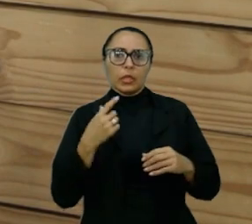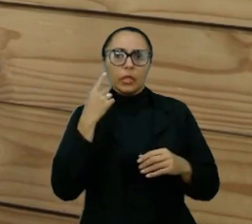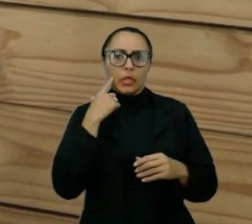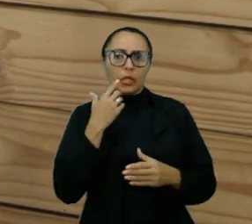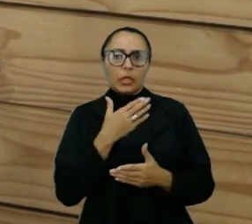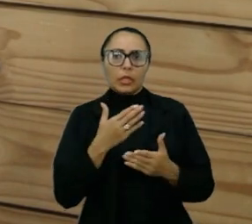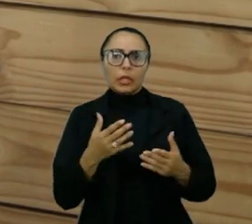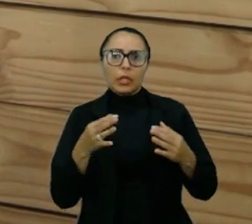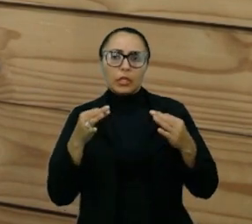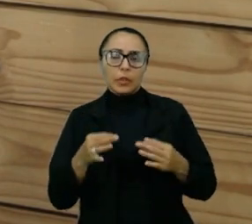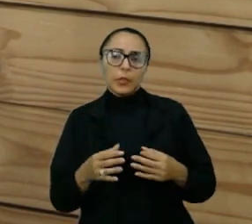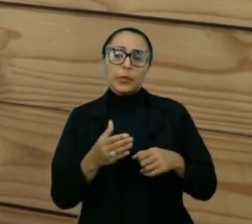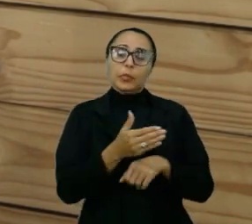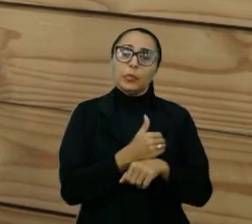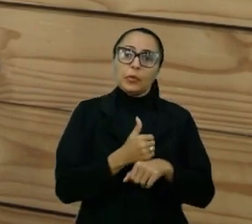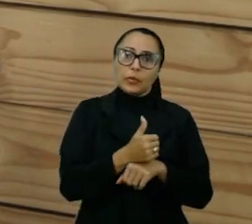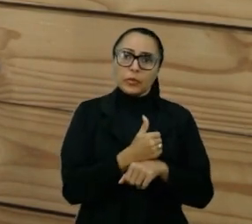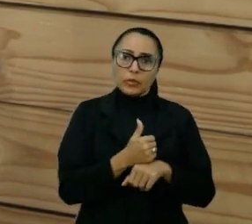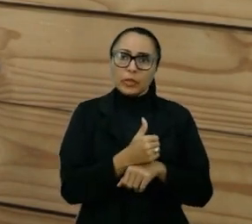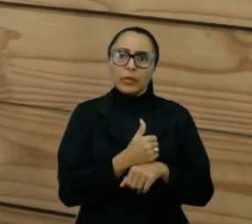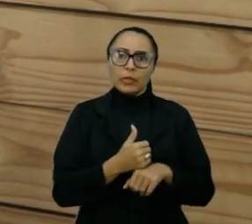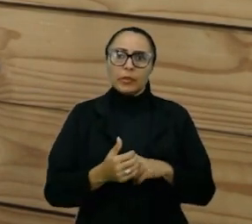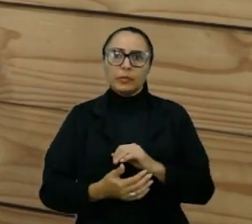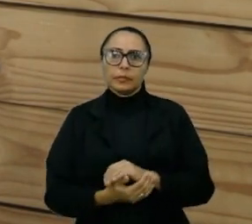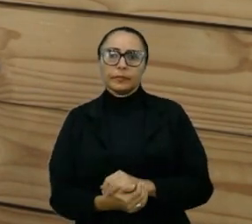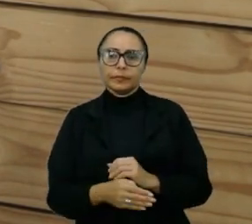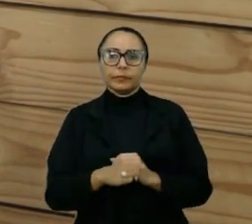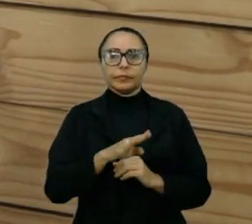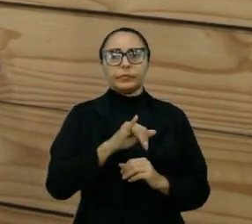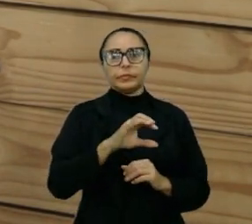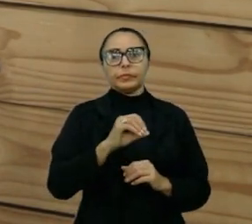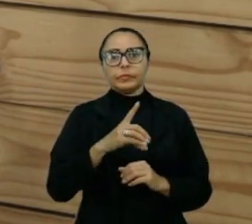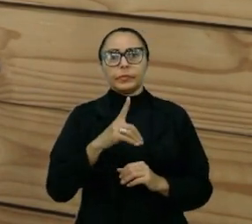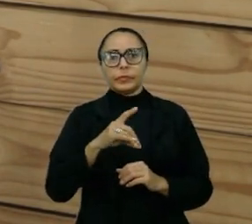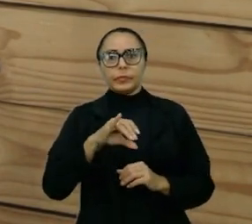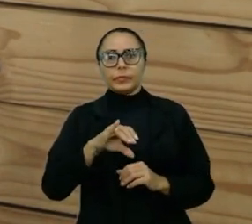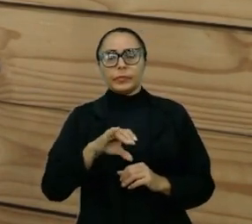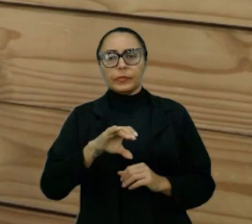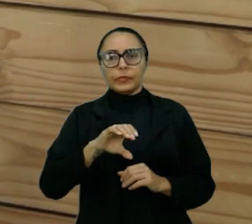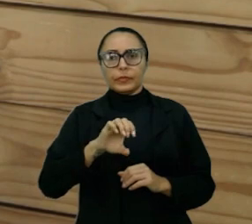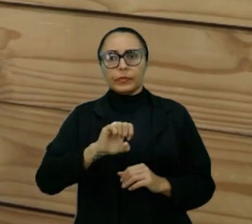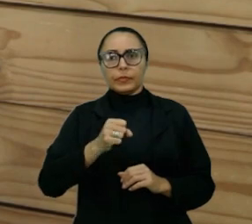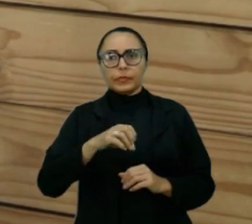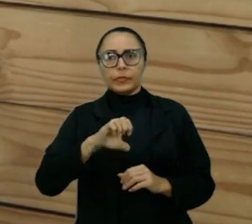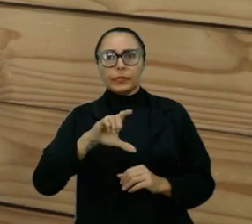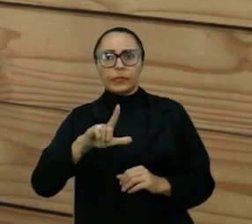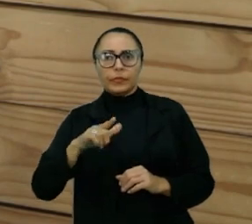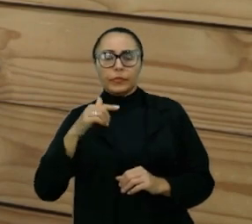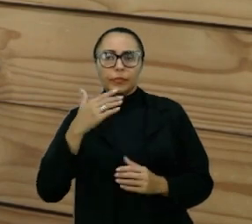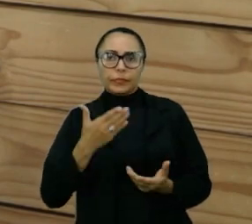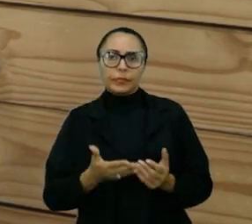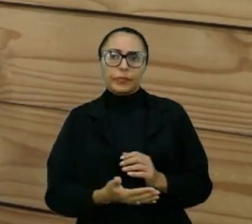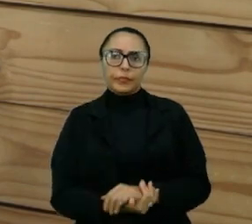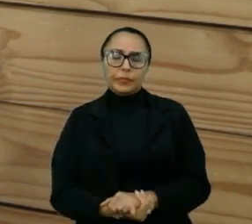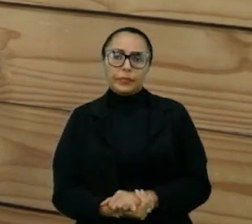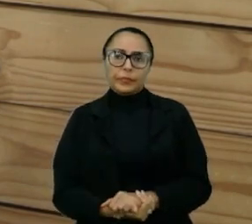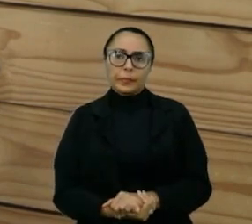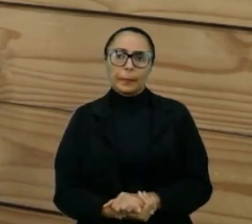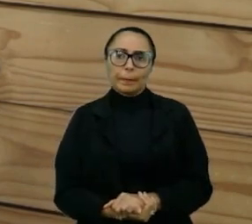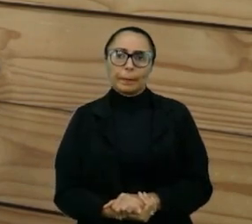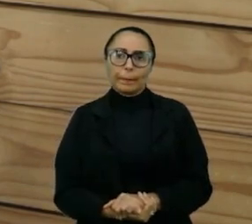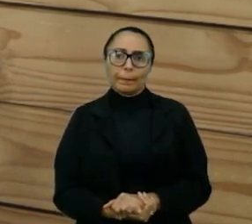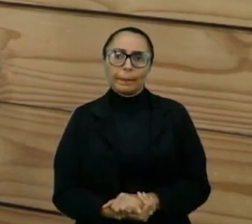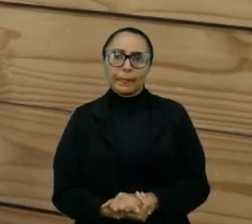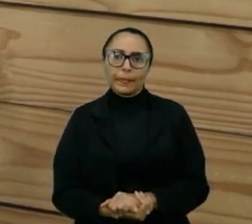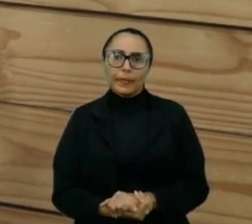exatamente proporcional entre biodiesel e diesel de origem fóssil, tá?